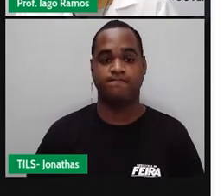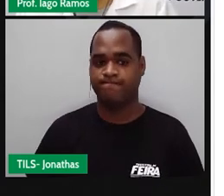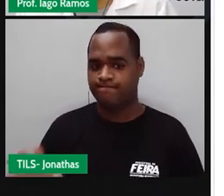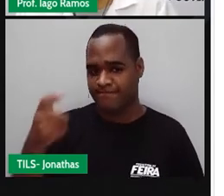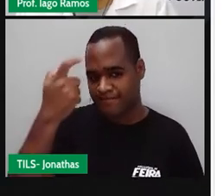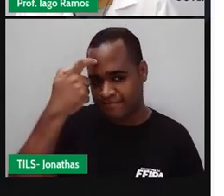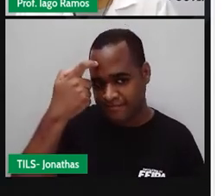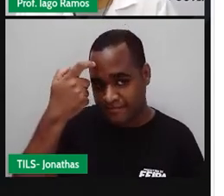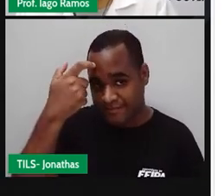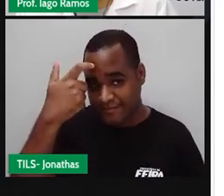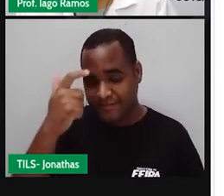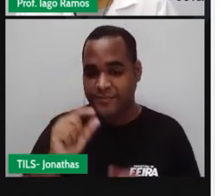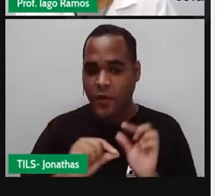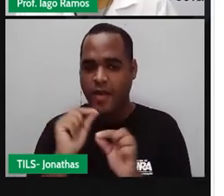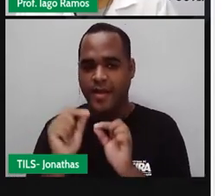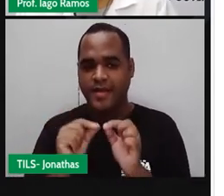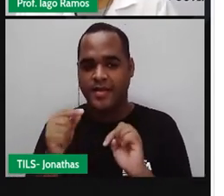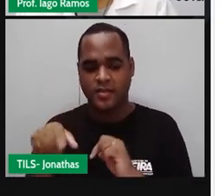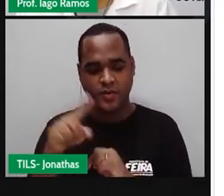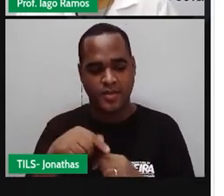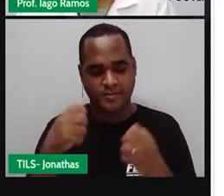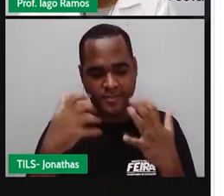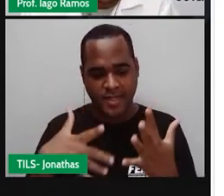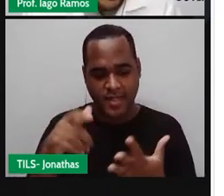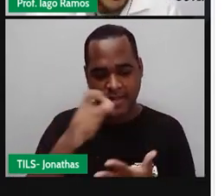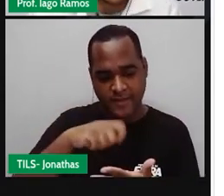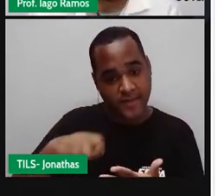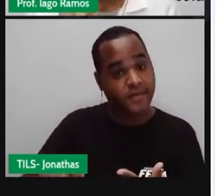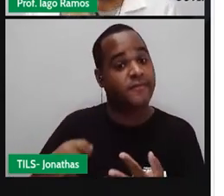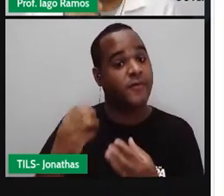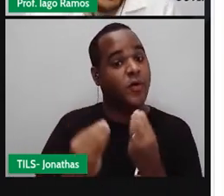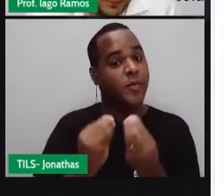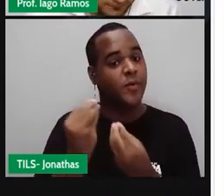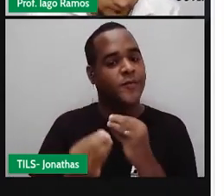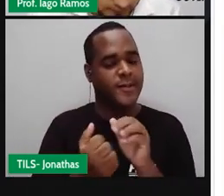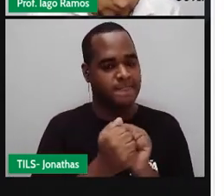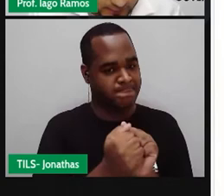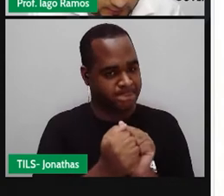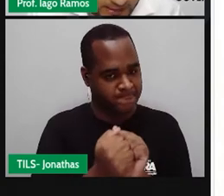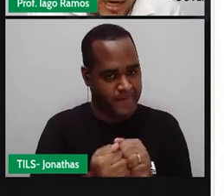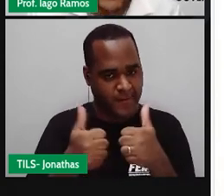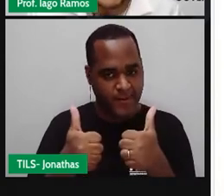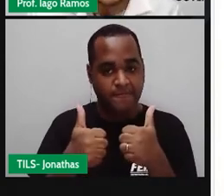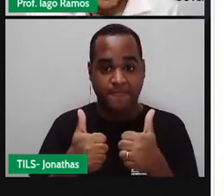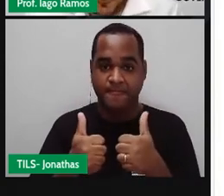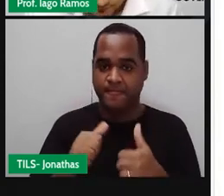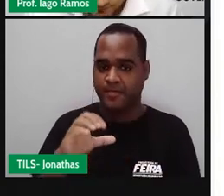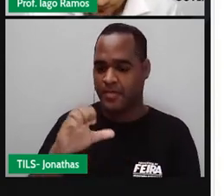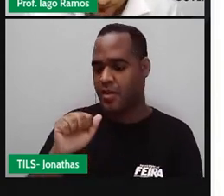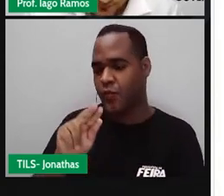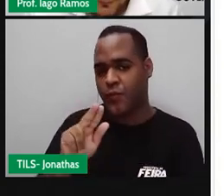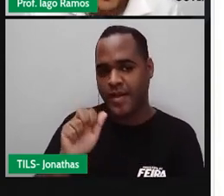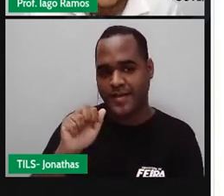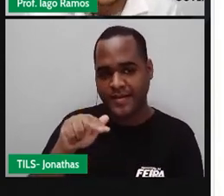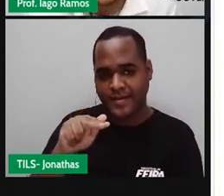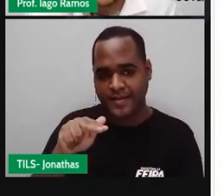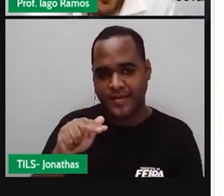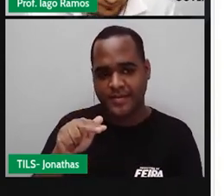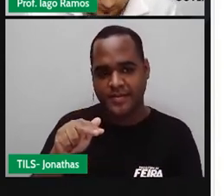no seguinte Olha só eu vou escrevendo aqui na tela e você vai acompanhando comigo vamos lá Kauan